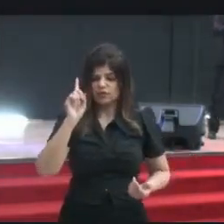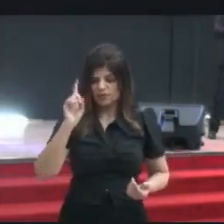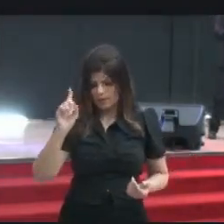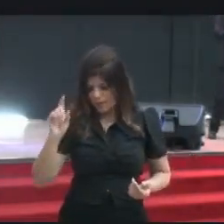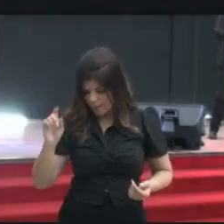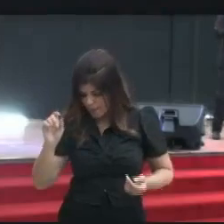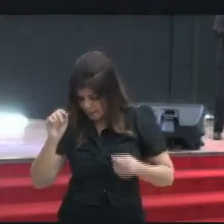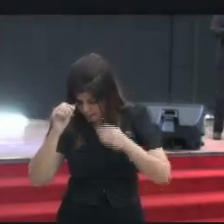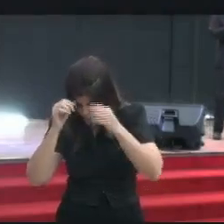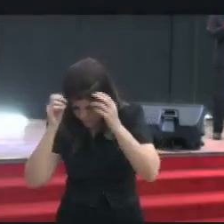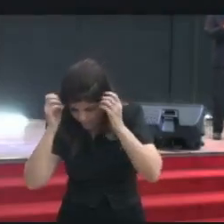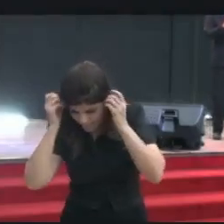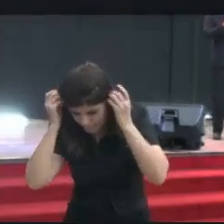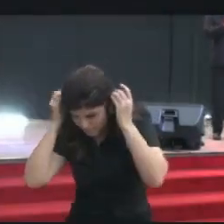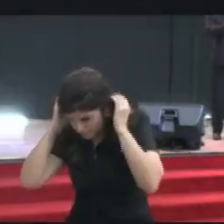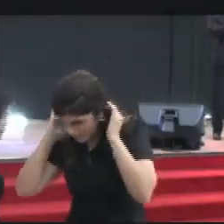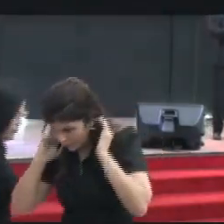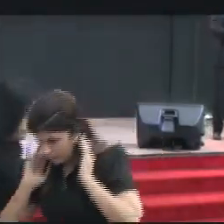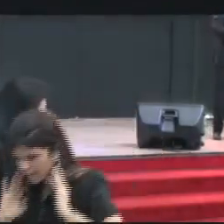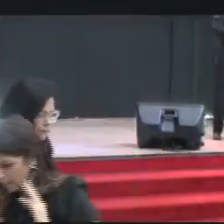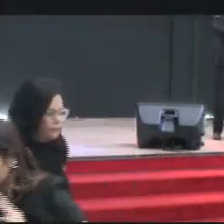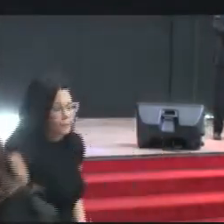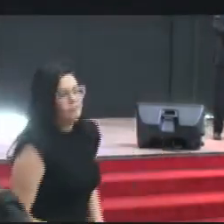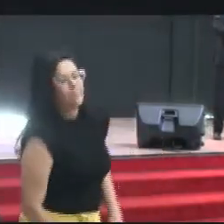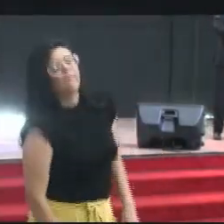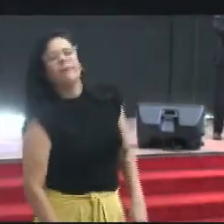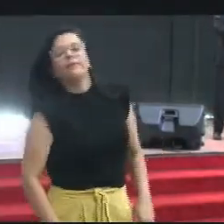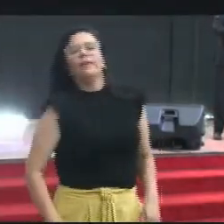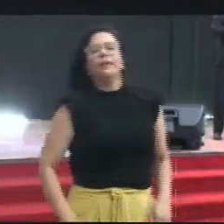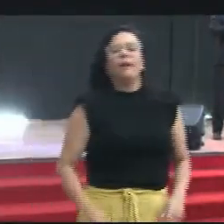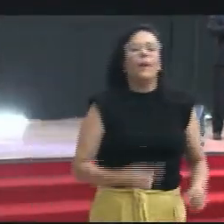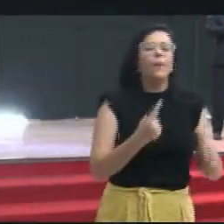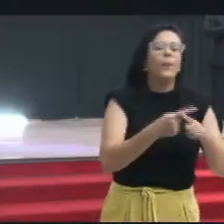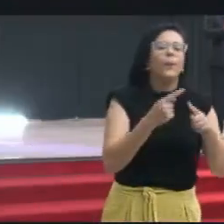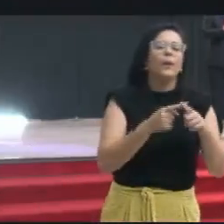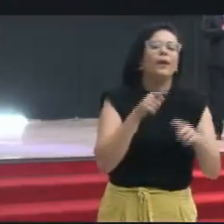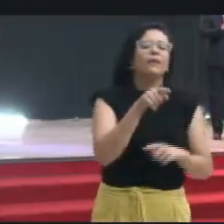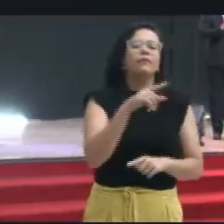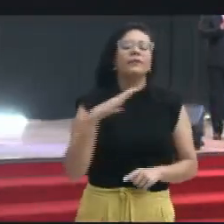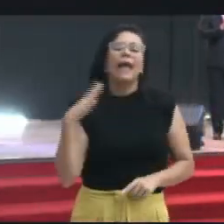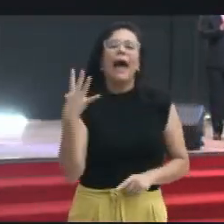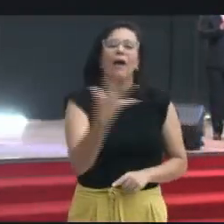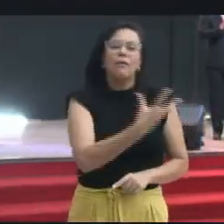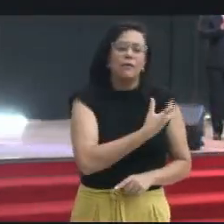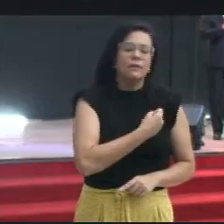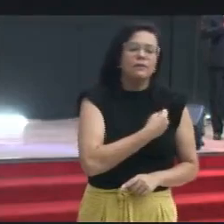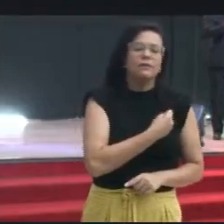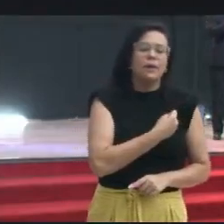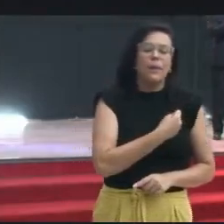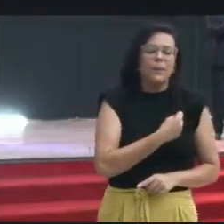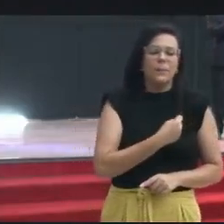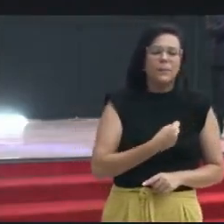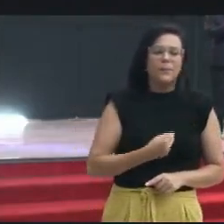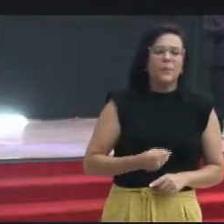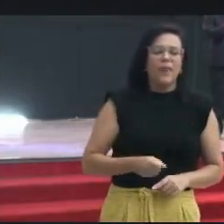salvo apenas para não ir para o inferno. Você foi salvo para ser uma testemunha